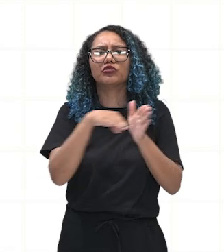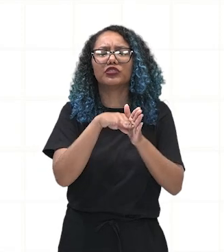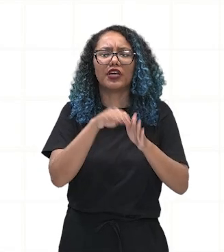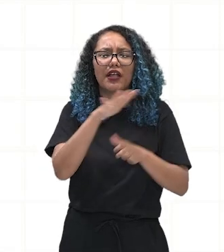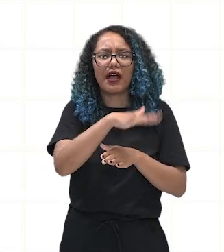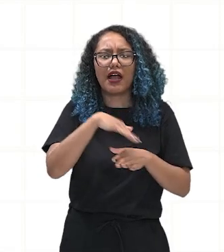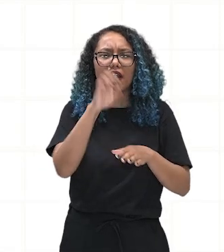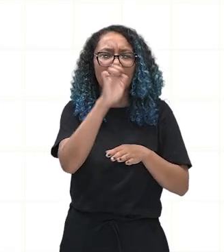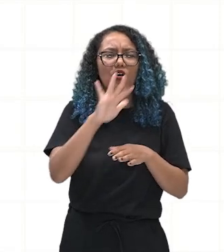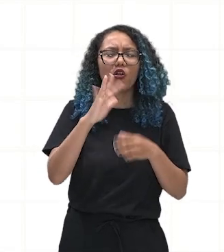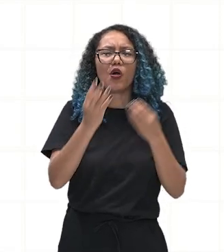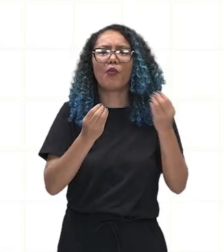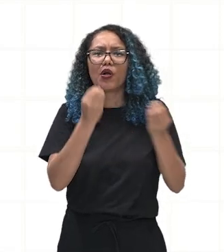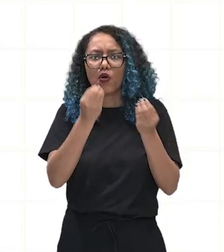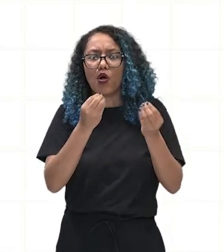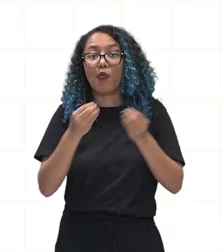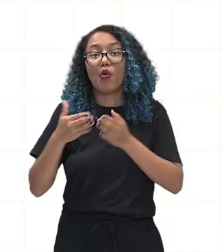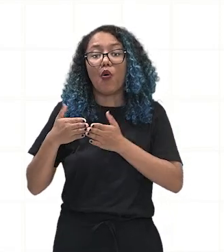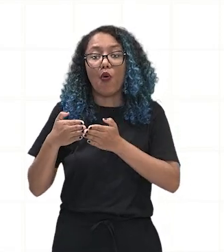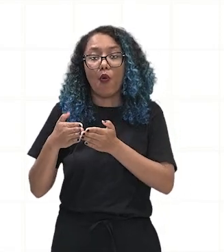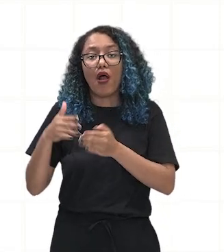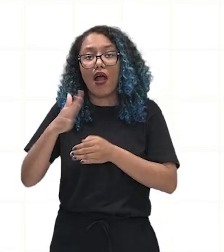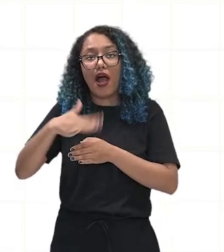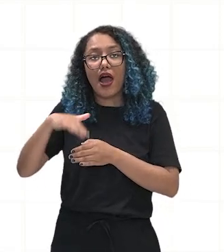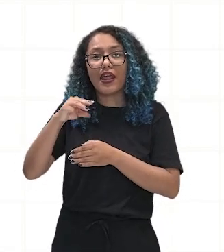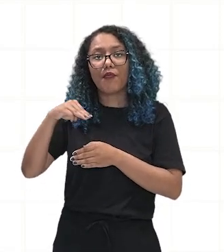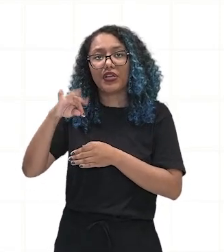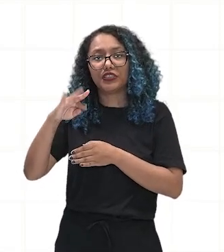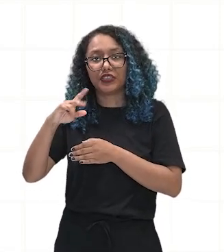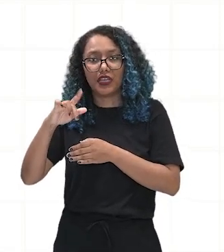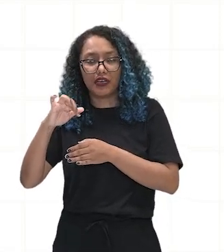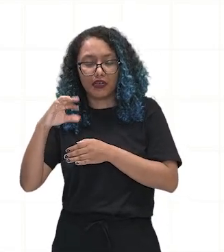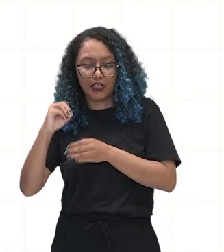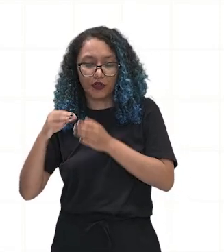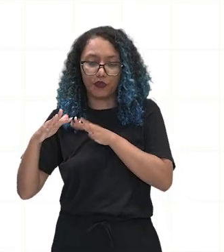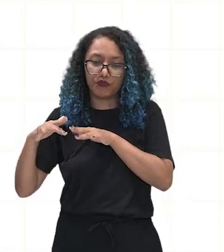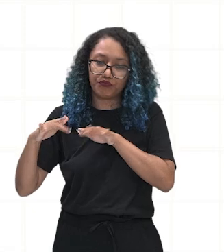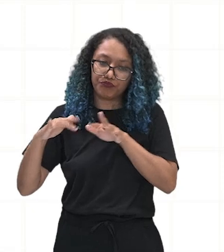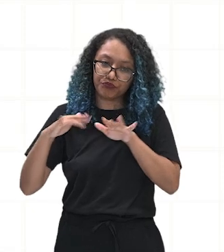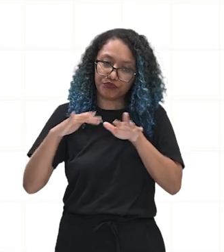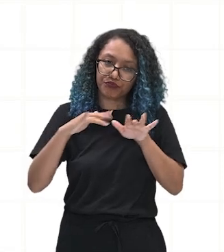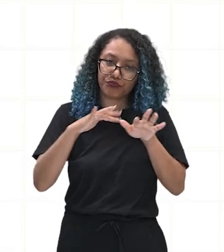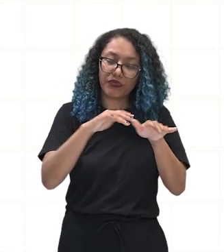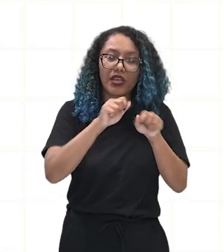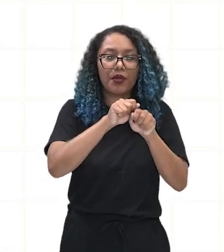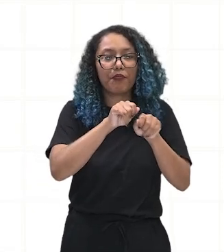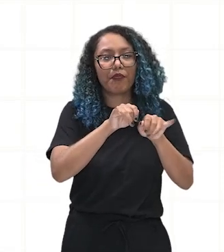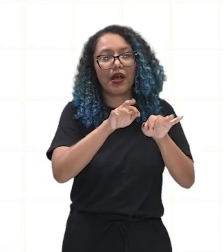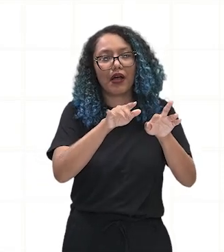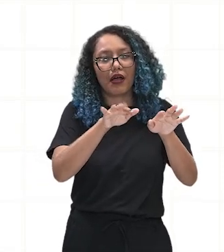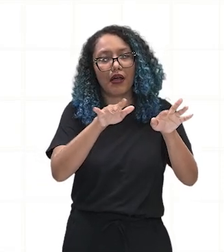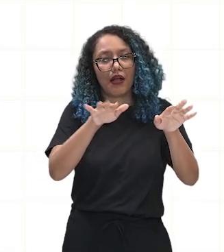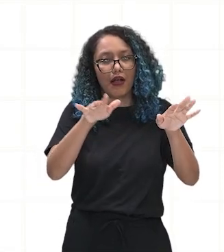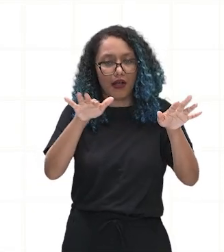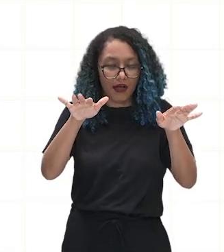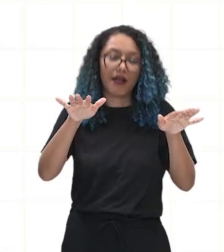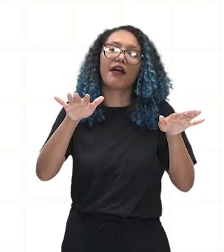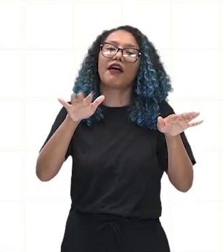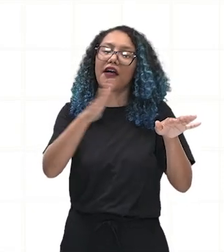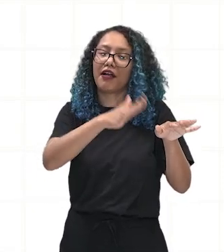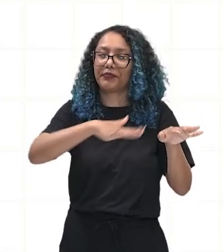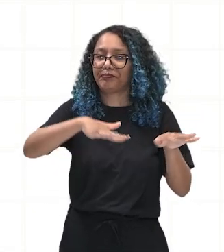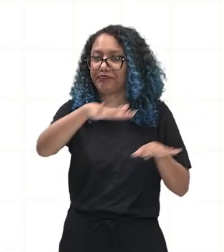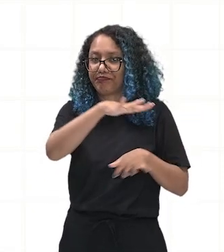do litoral do Mediterrâneo, e a peste negra acabou se dissipando, ali, se disseminando por